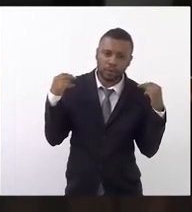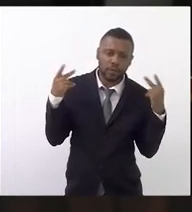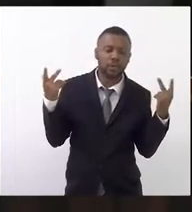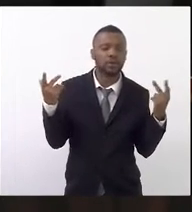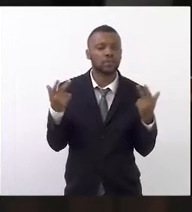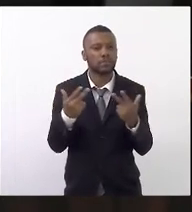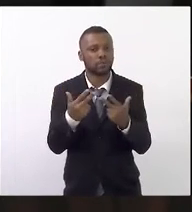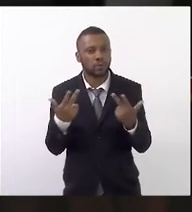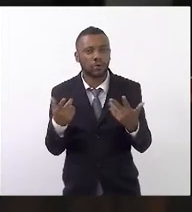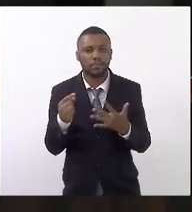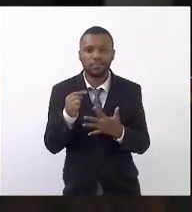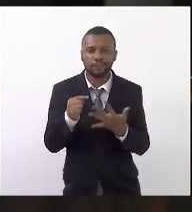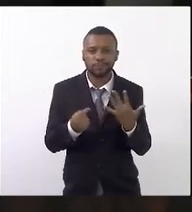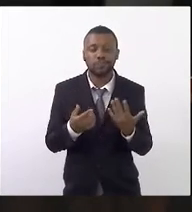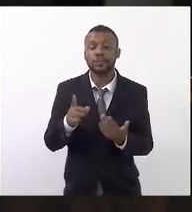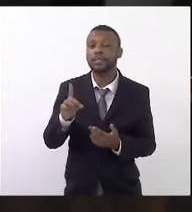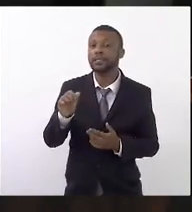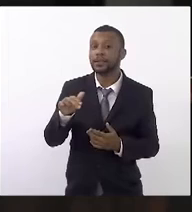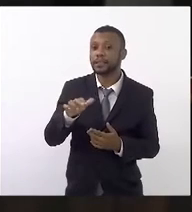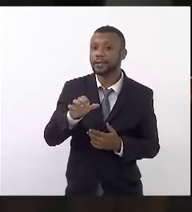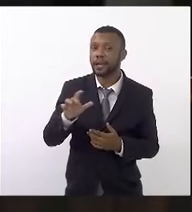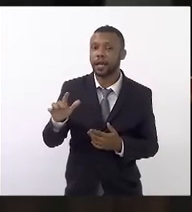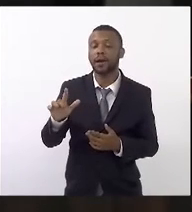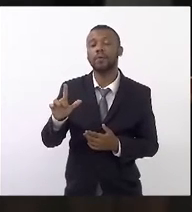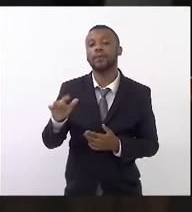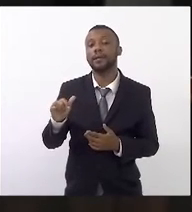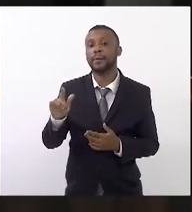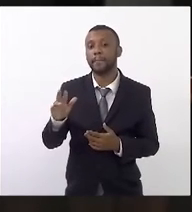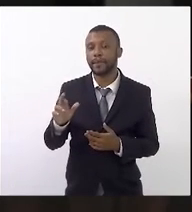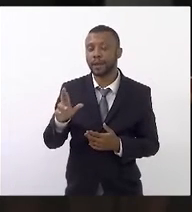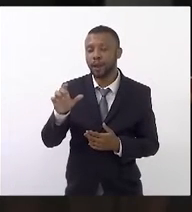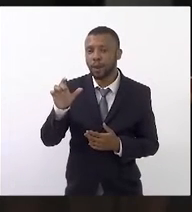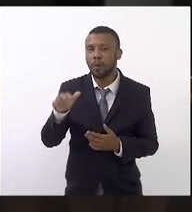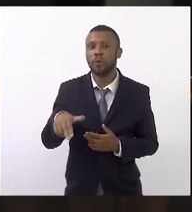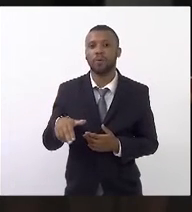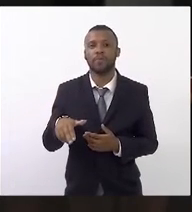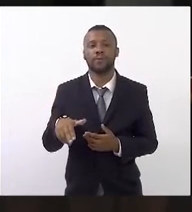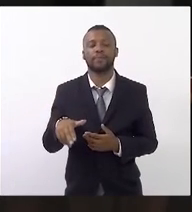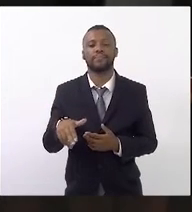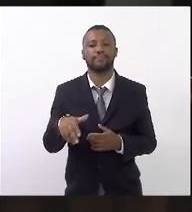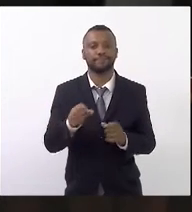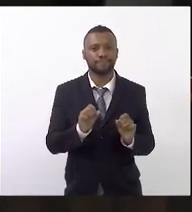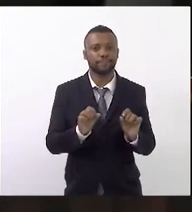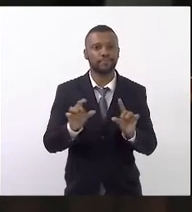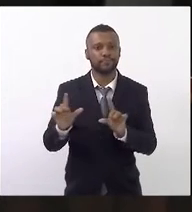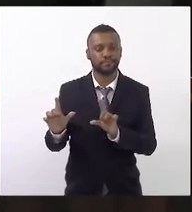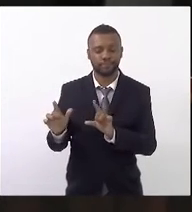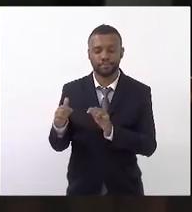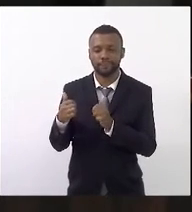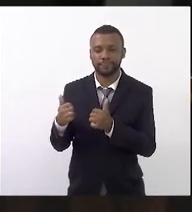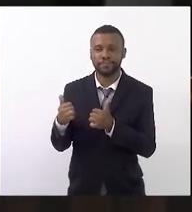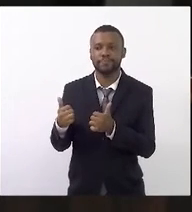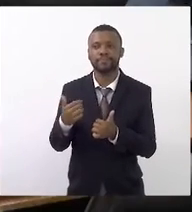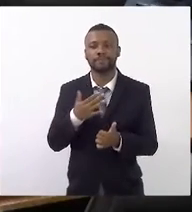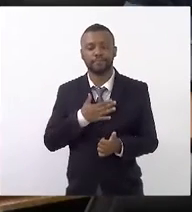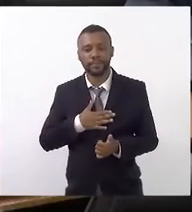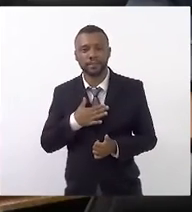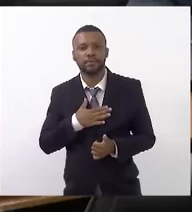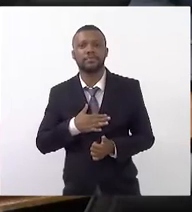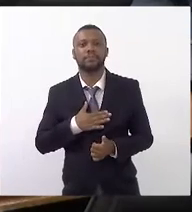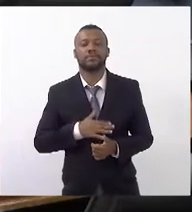Oi? Daniel Librelon. Mas tudo tranquilo.